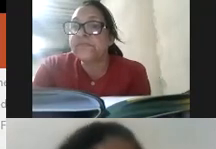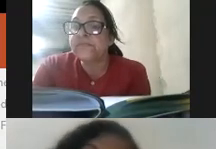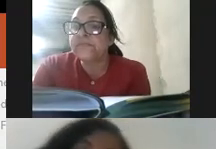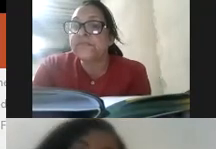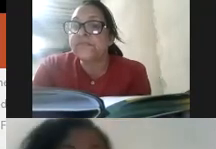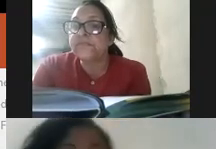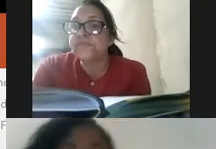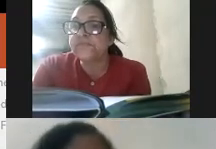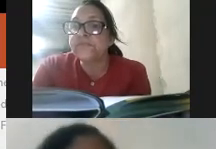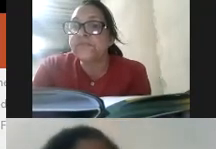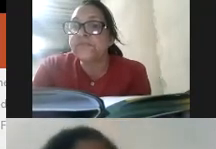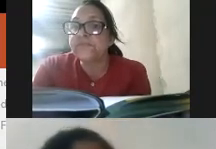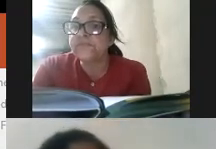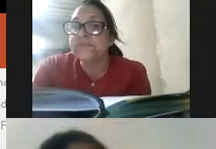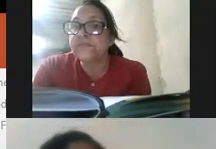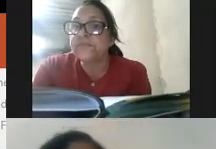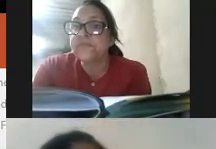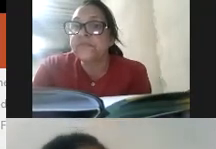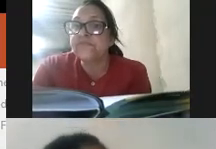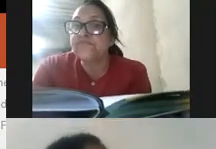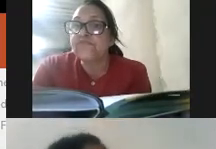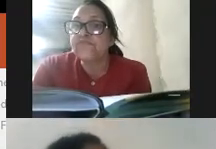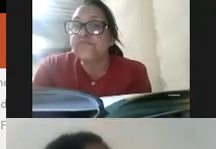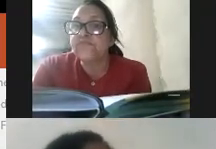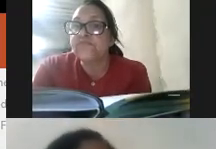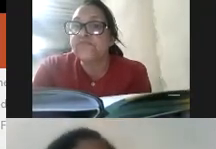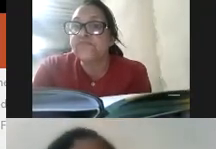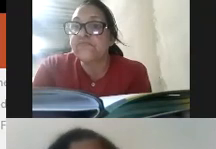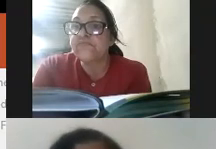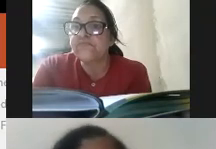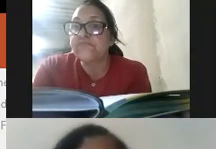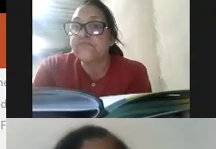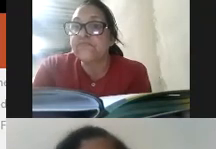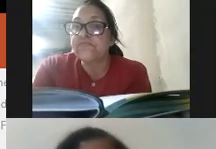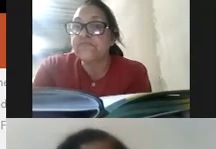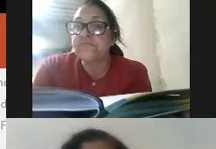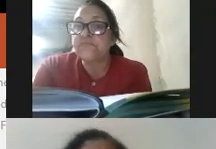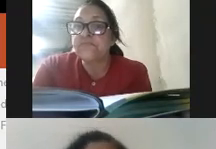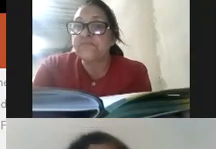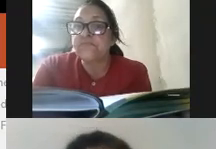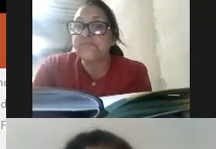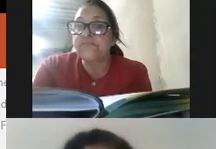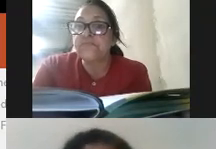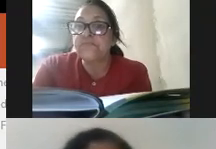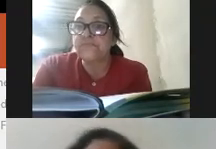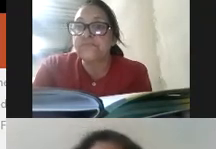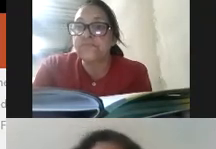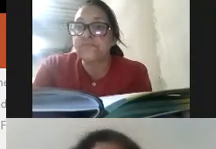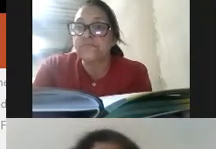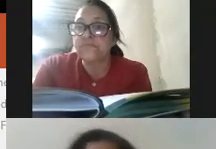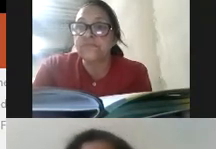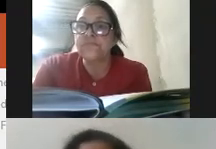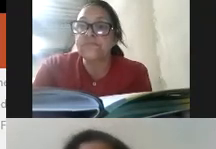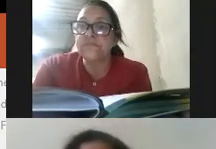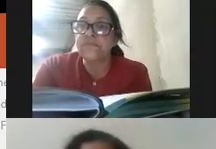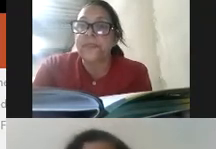locomover. Às vezes não. Se o familiar pedir a sua opinião de ser possível ou